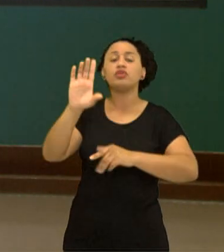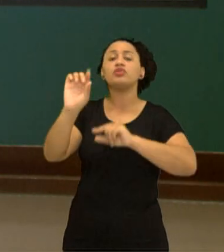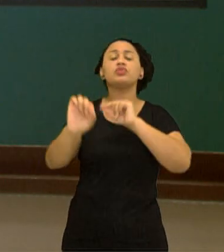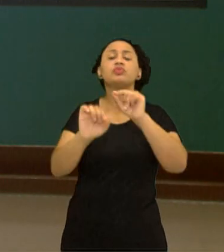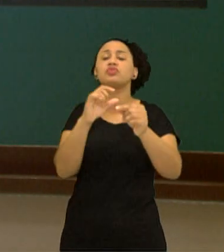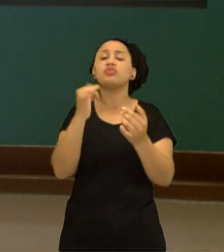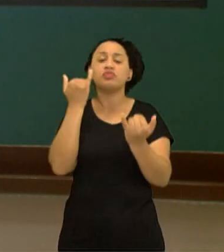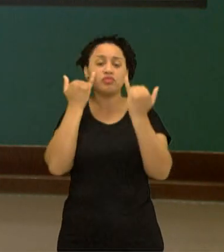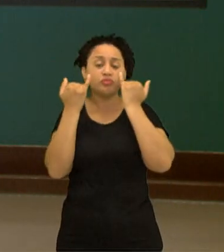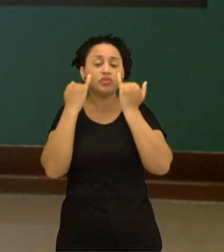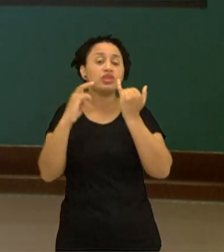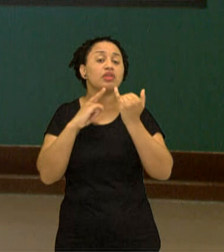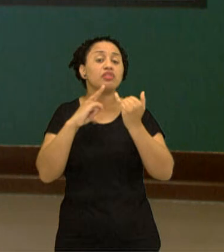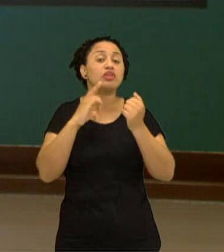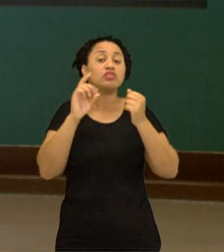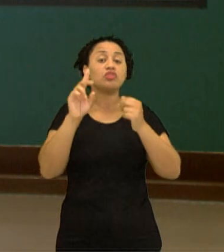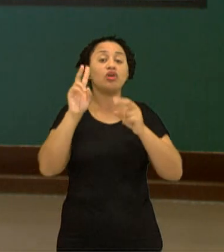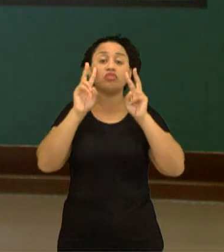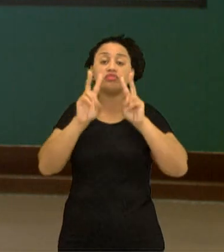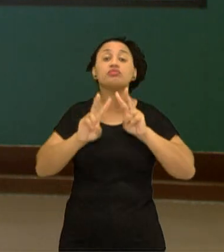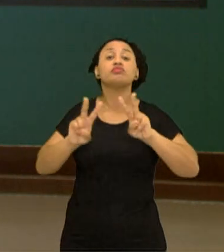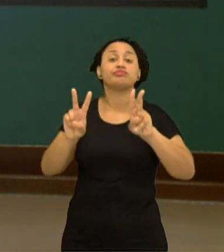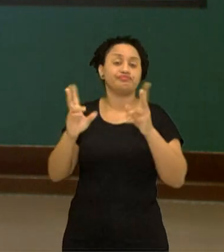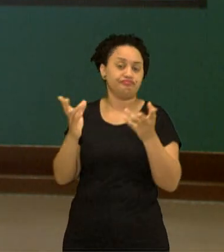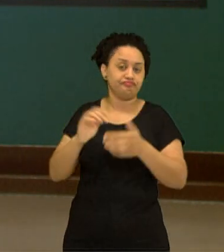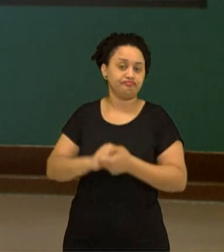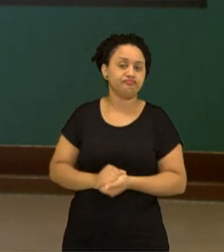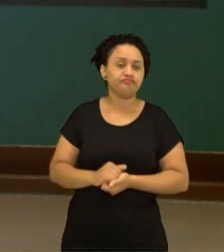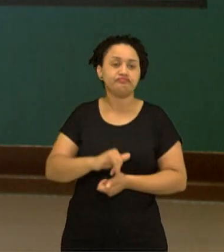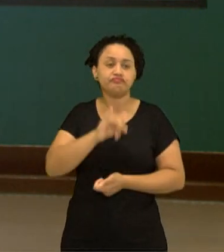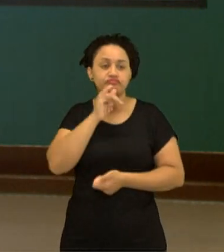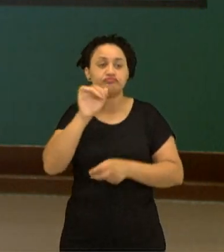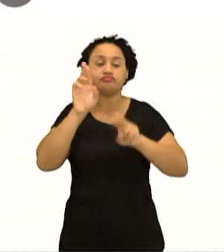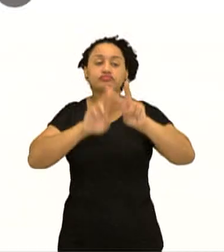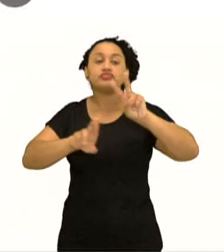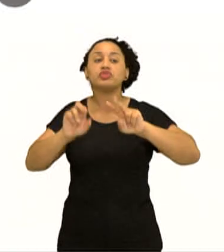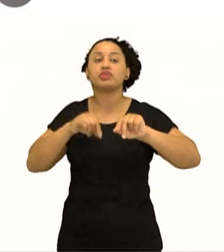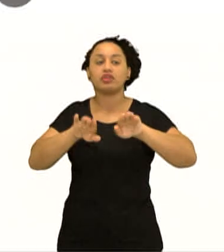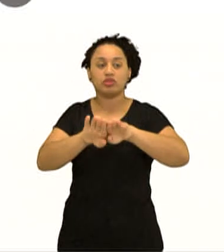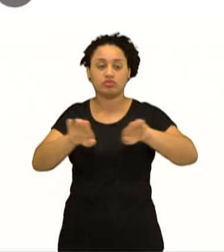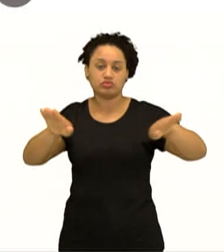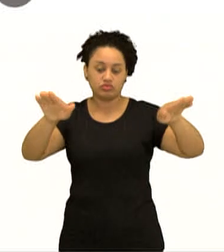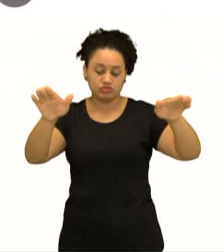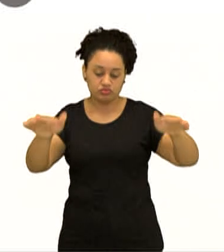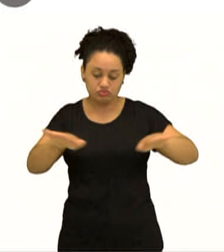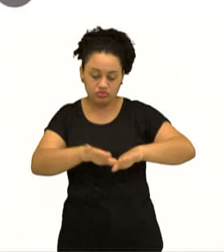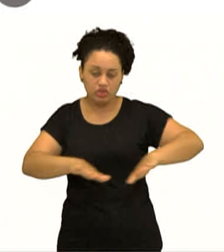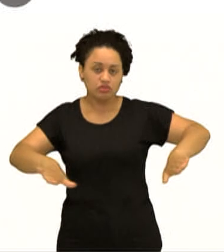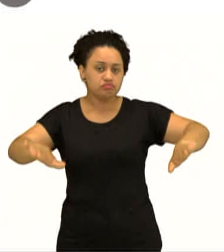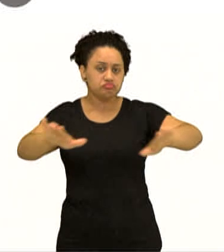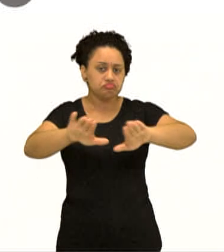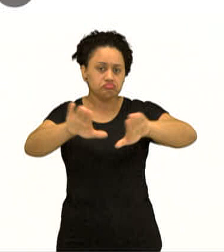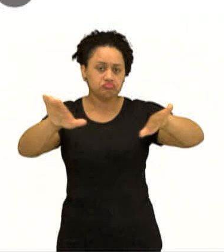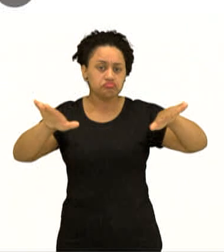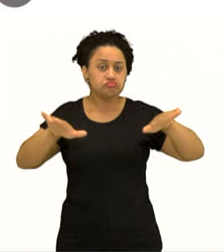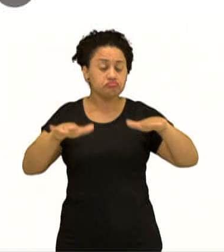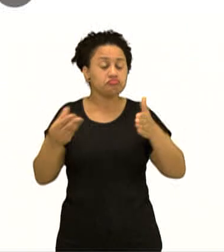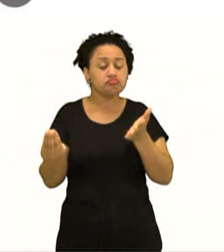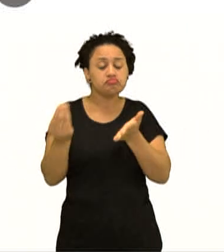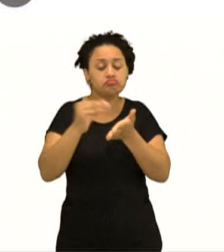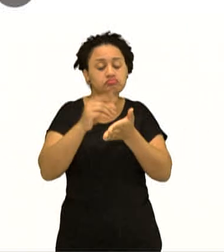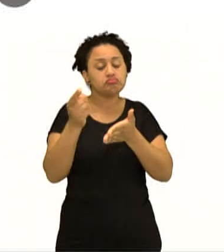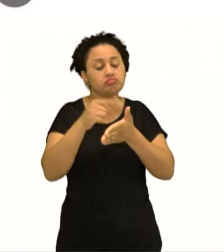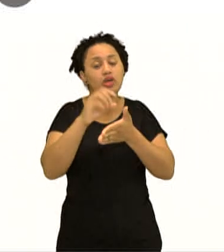de informação? Por exemplo, eu estou observando um chão. Então, no meu caderno,